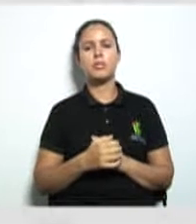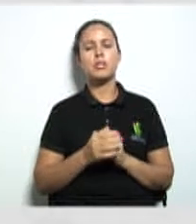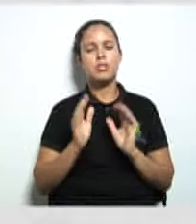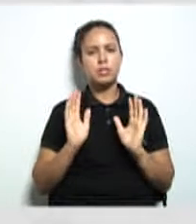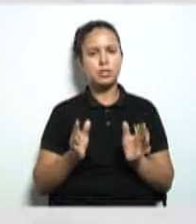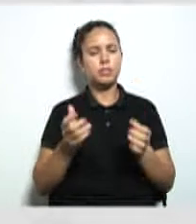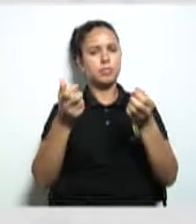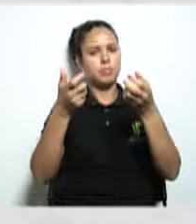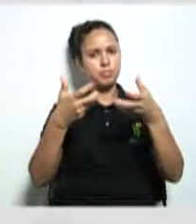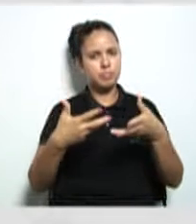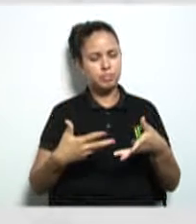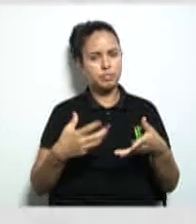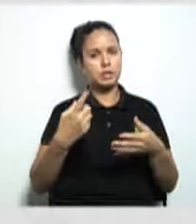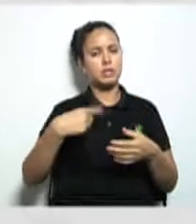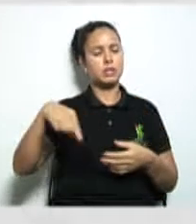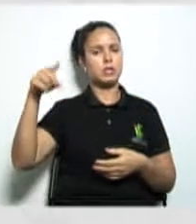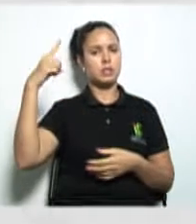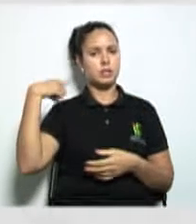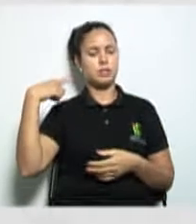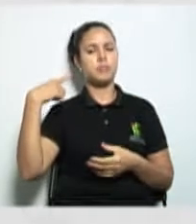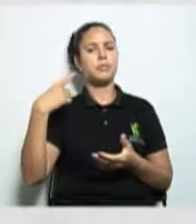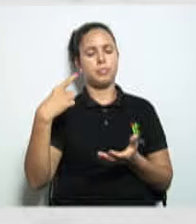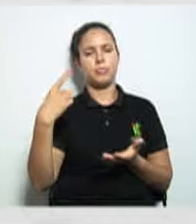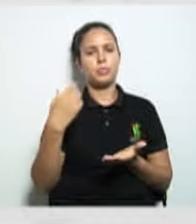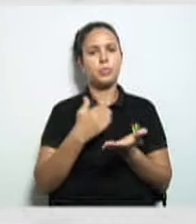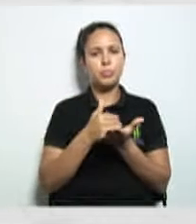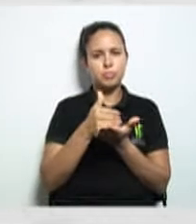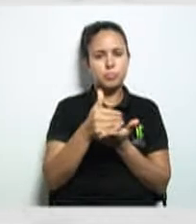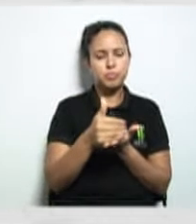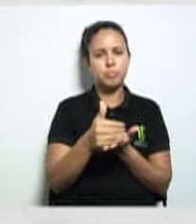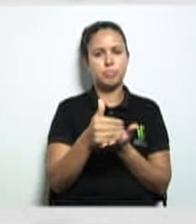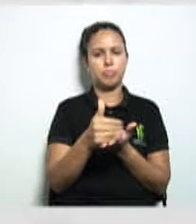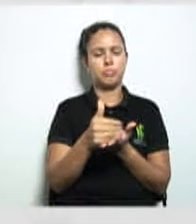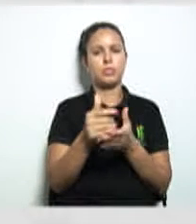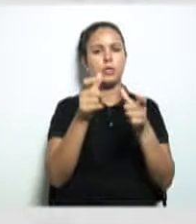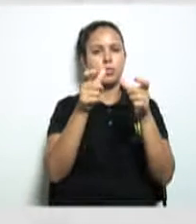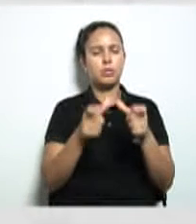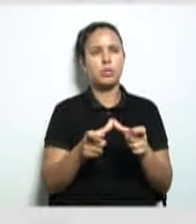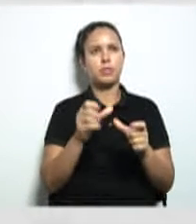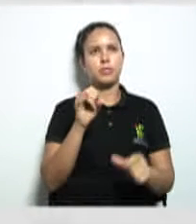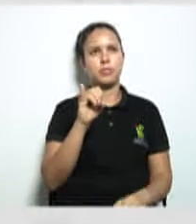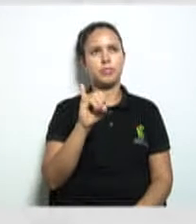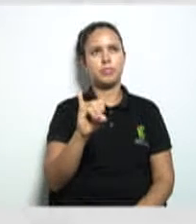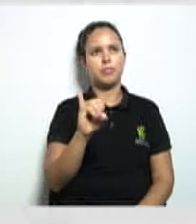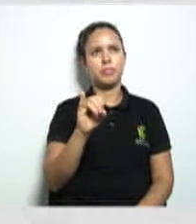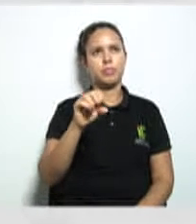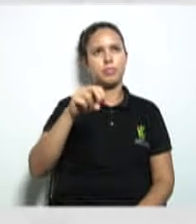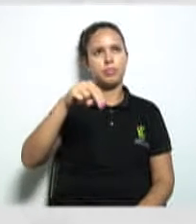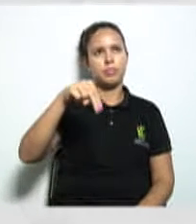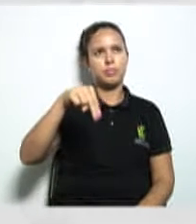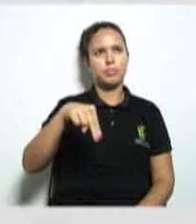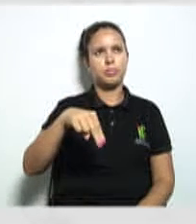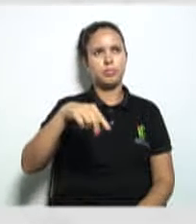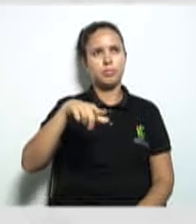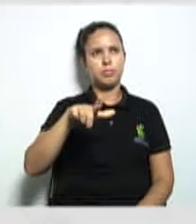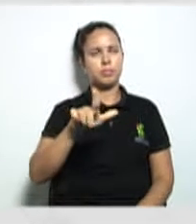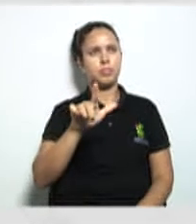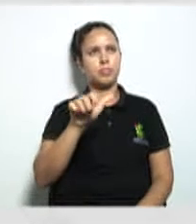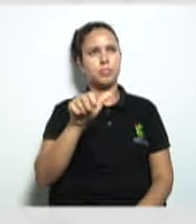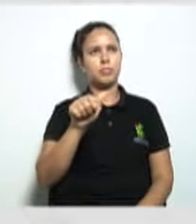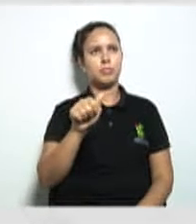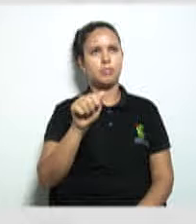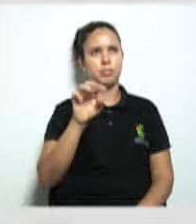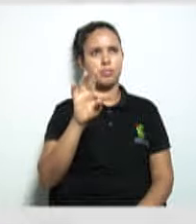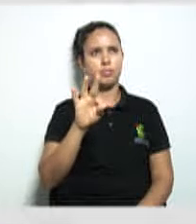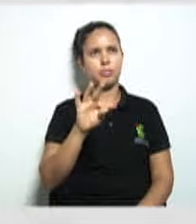falamos anteriormente, teve início aonde? Na Inglaterra, né? Lá no século XIX.